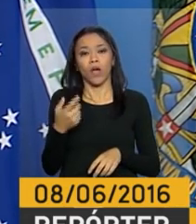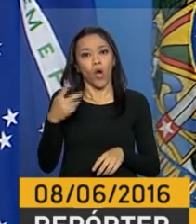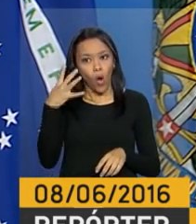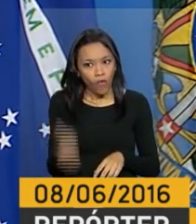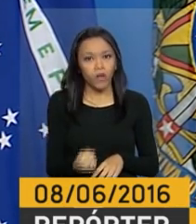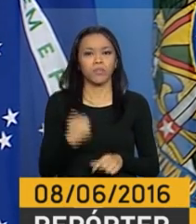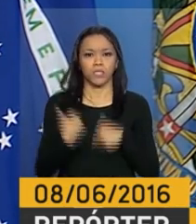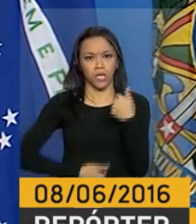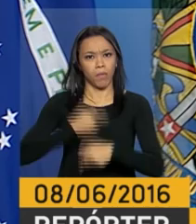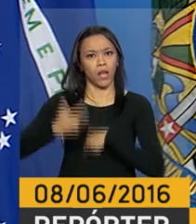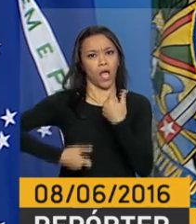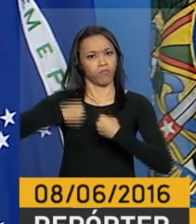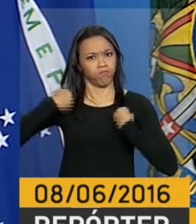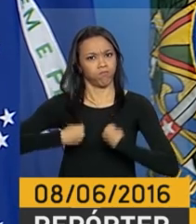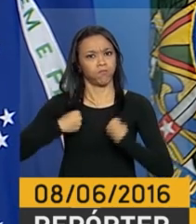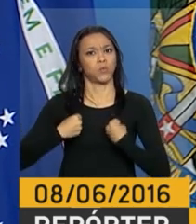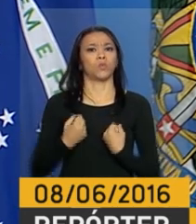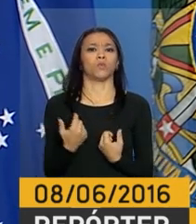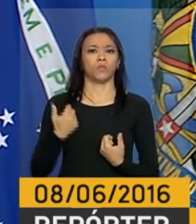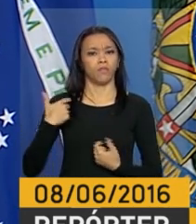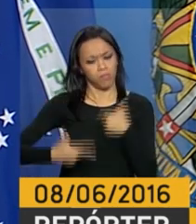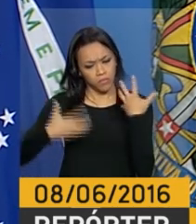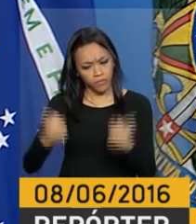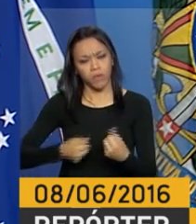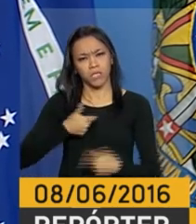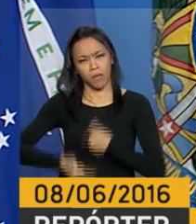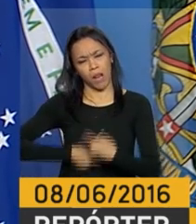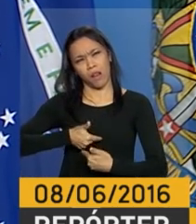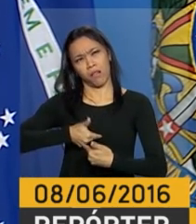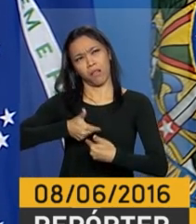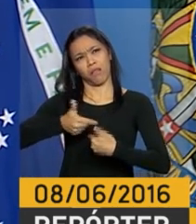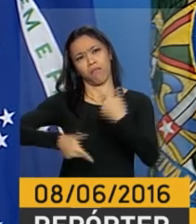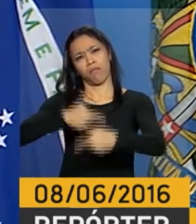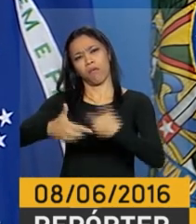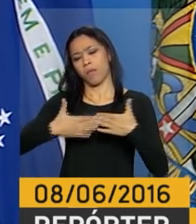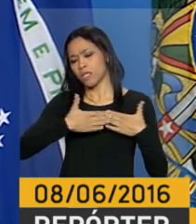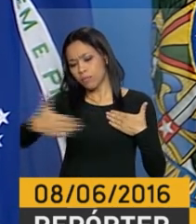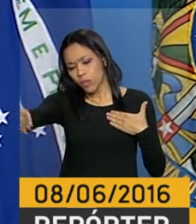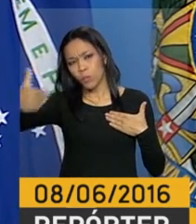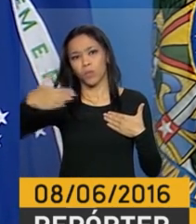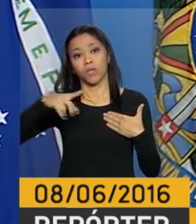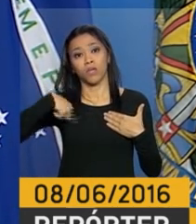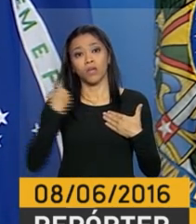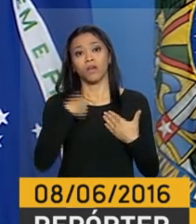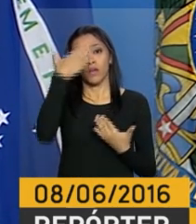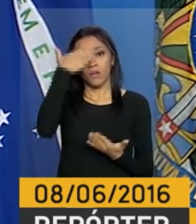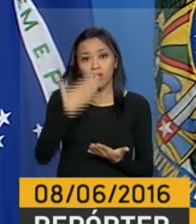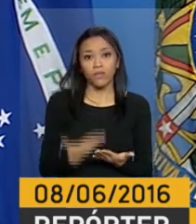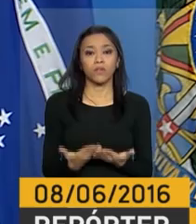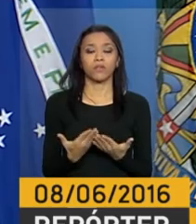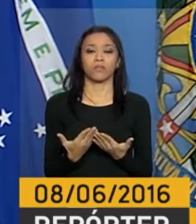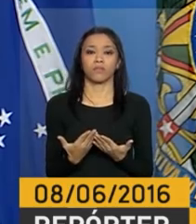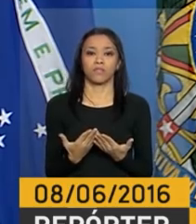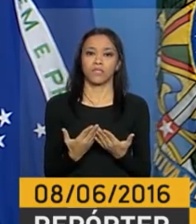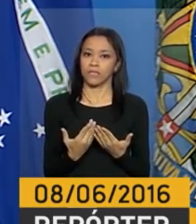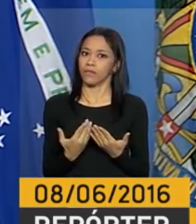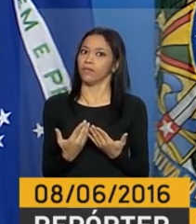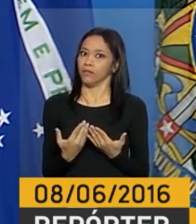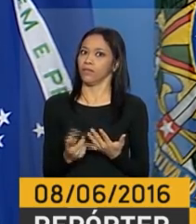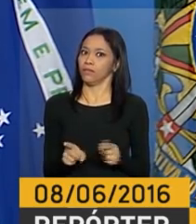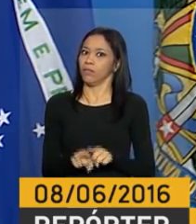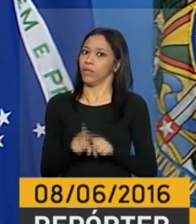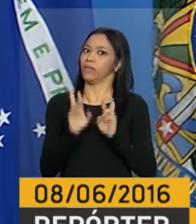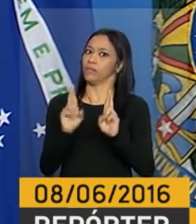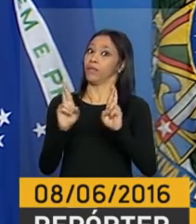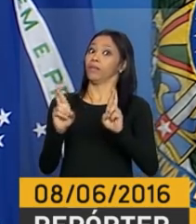trabalhar duro nós temos que trabalhar muitíssimo ao longo desse período e confiamos né e esperamos para